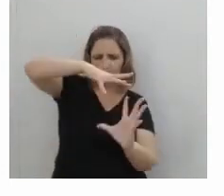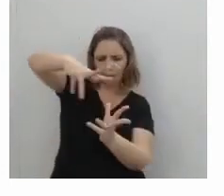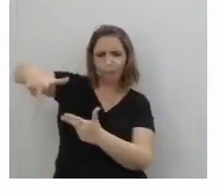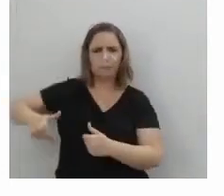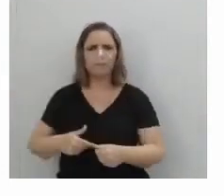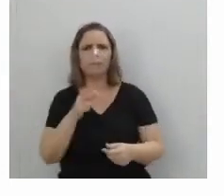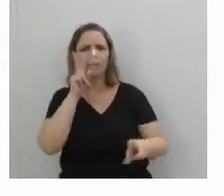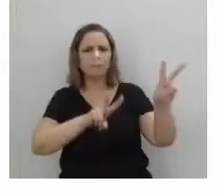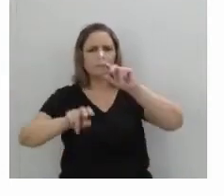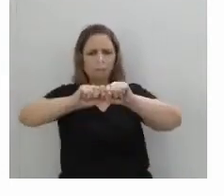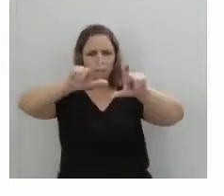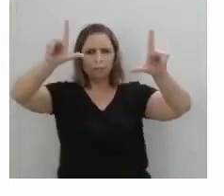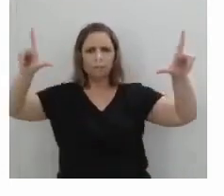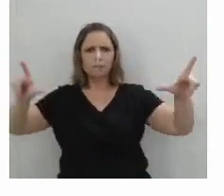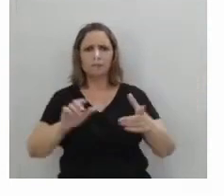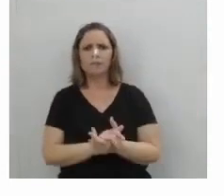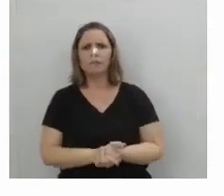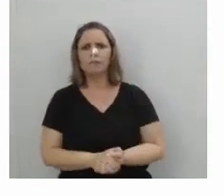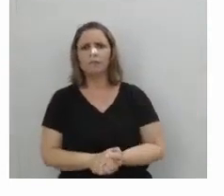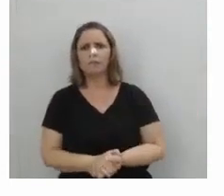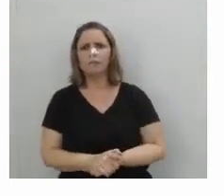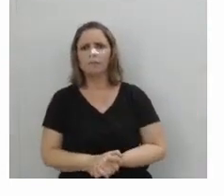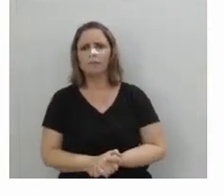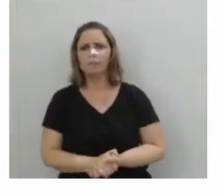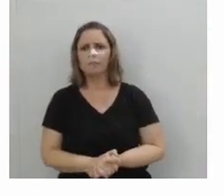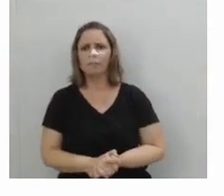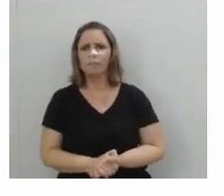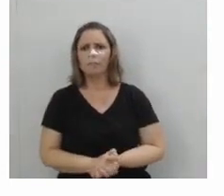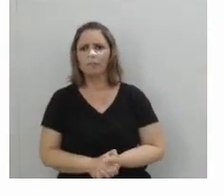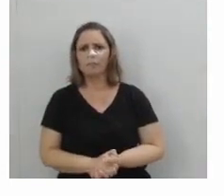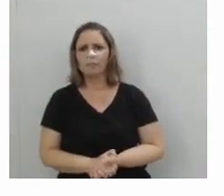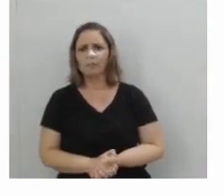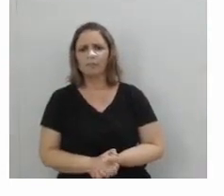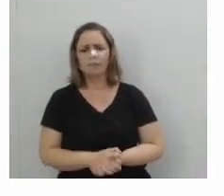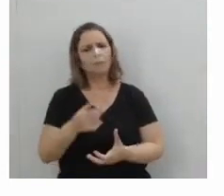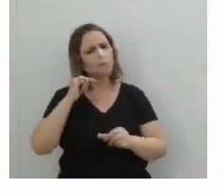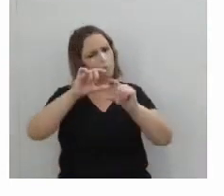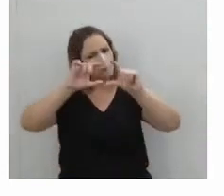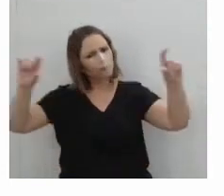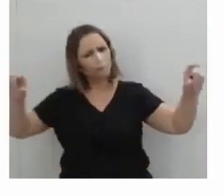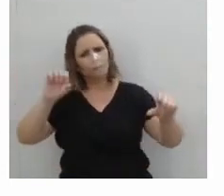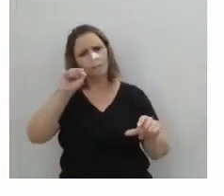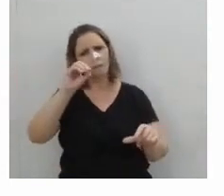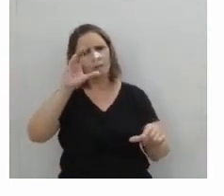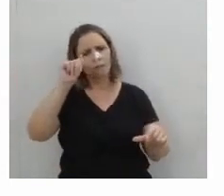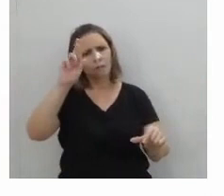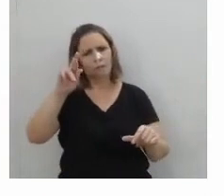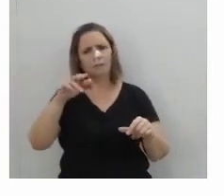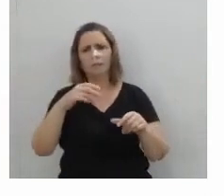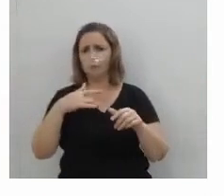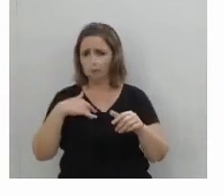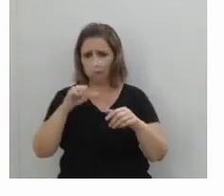uma olhadinha nessa frase aí, que é uma frase do Oscar que eu achei linda e trouxe para vocês. Não existe